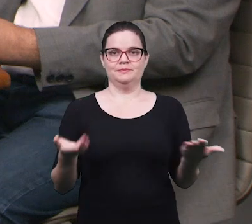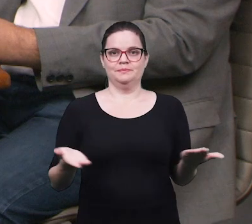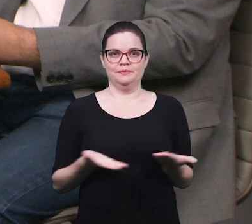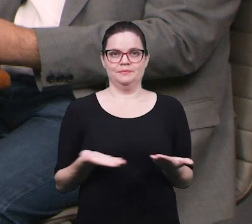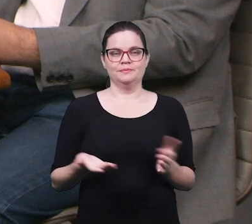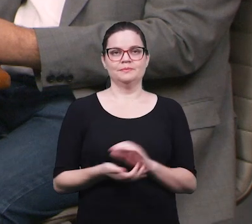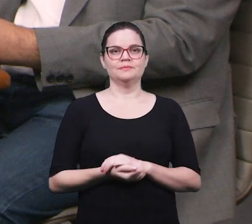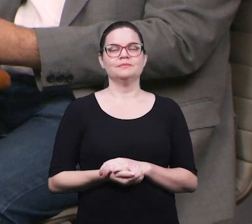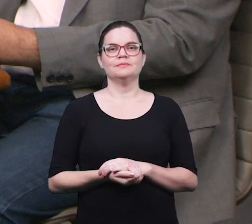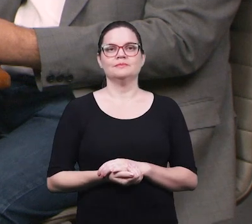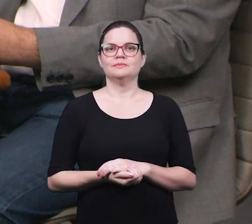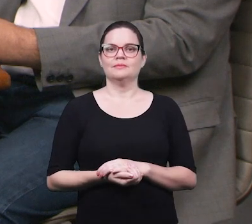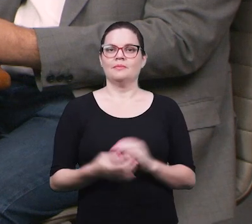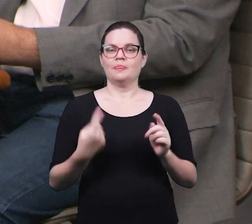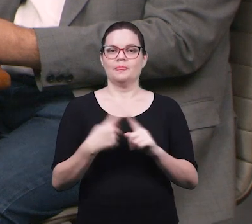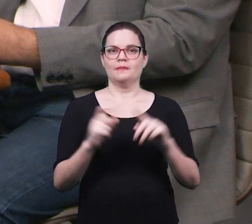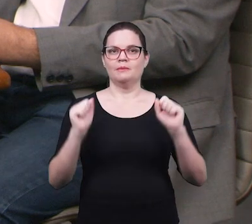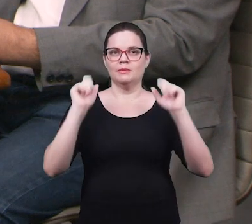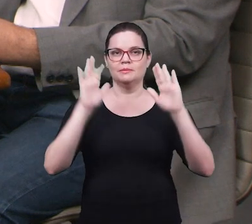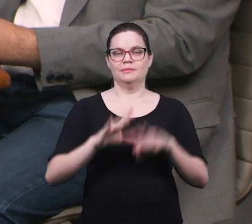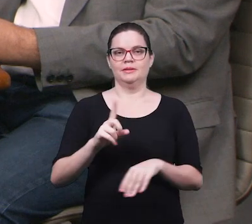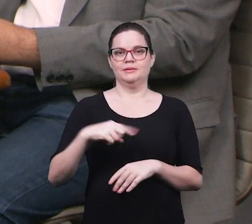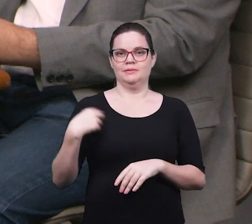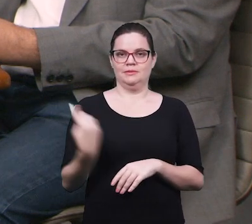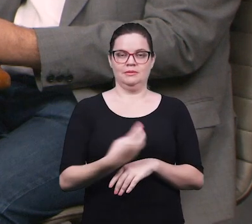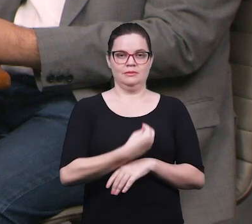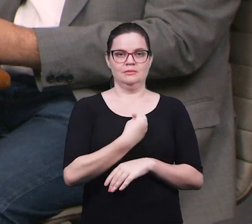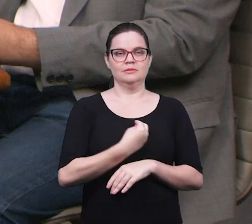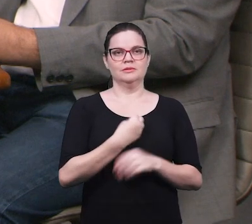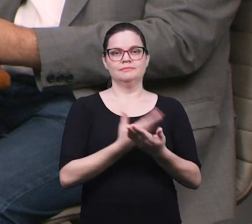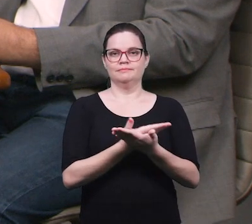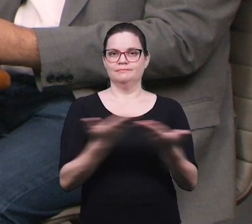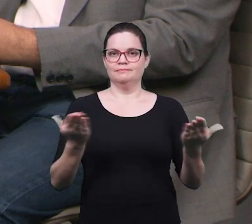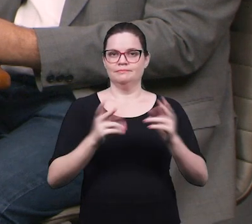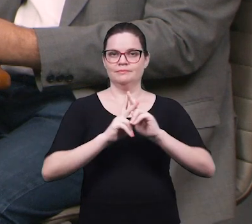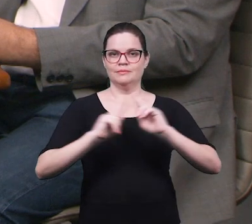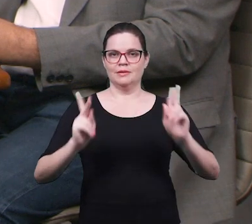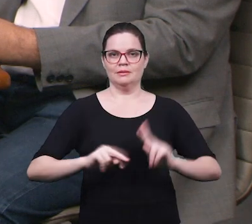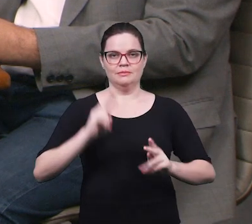hoje, com esta bênção na nossa vida, desejando